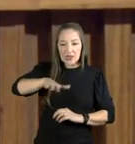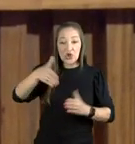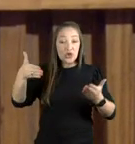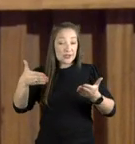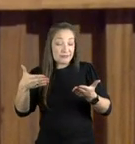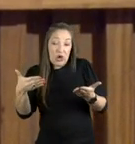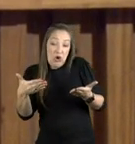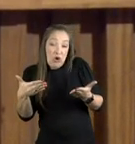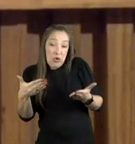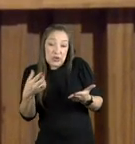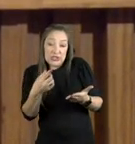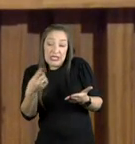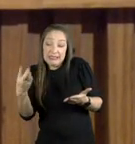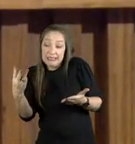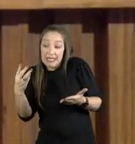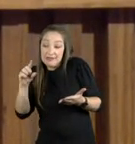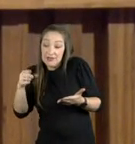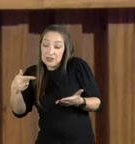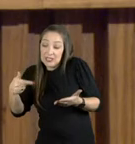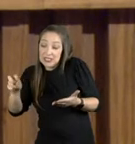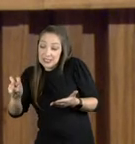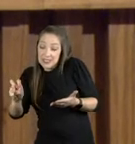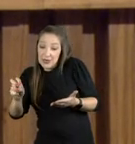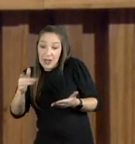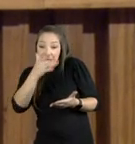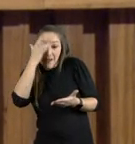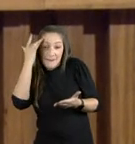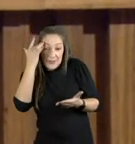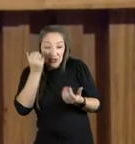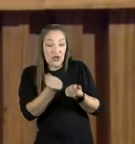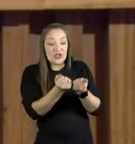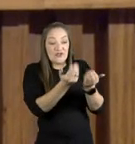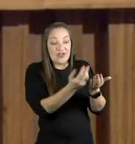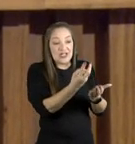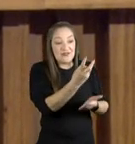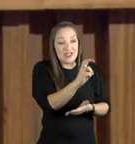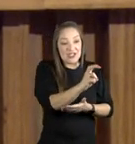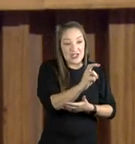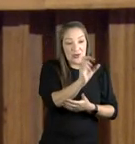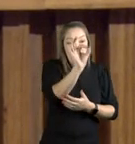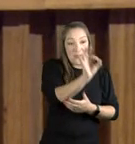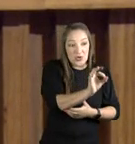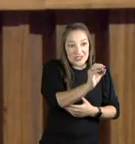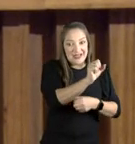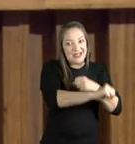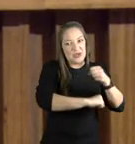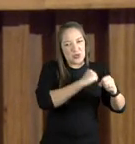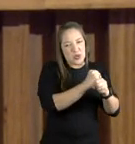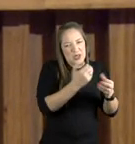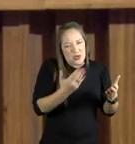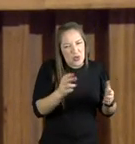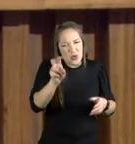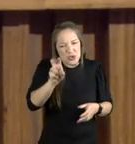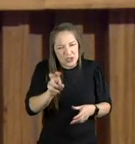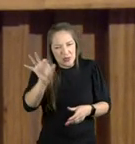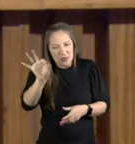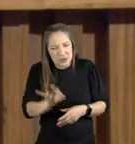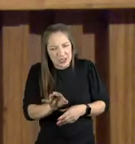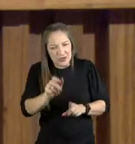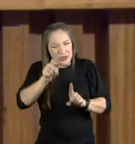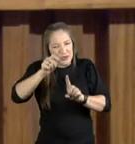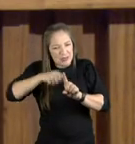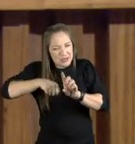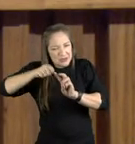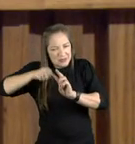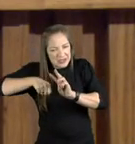alguém te oferece 25% ao ano, ou muitas vezes 5% ao mês,